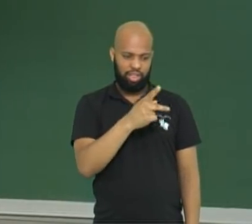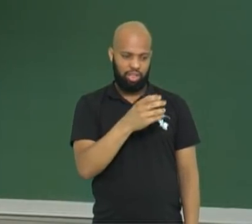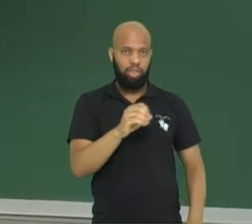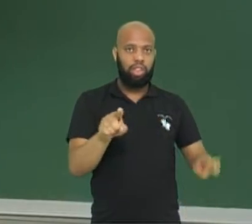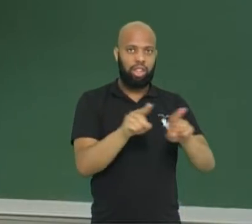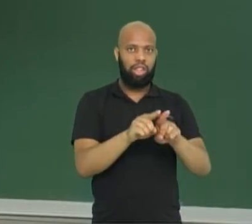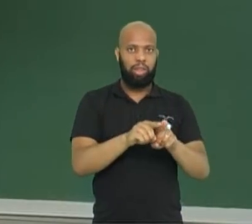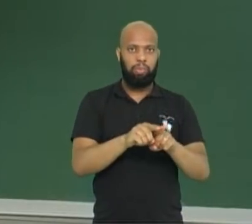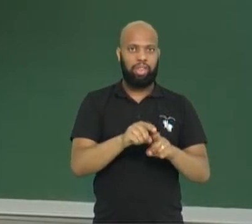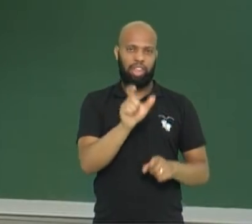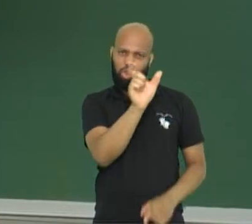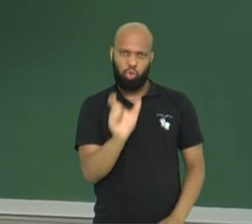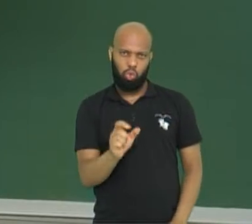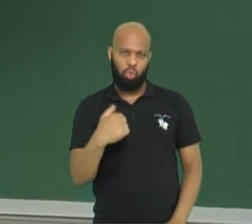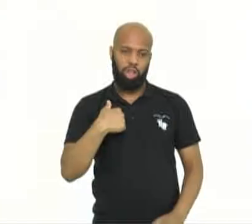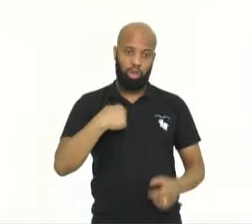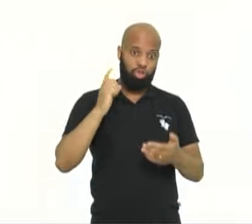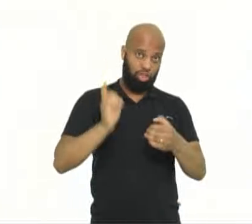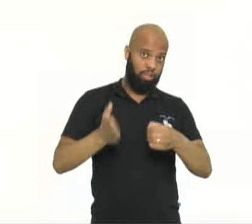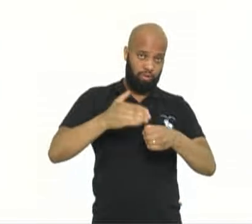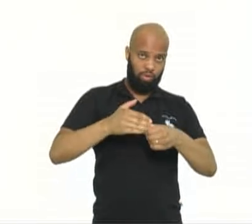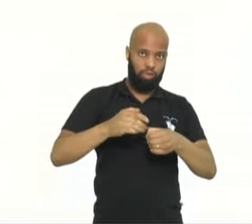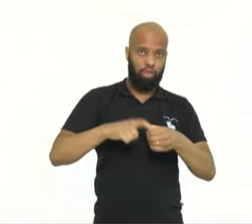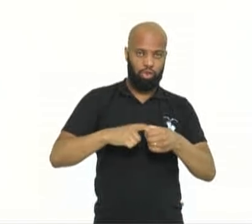petiço. Escreva aí, já retornamos.